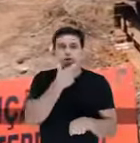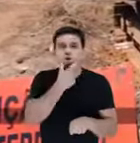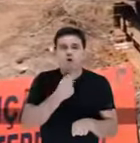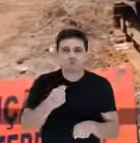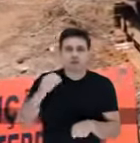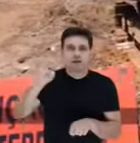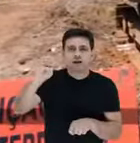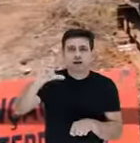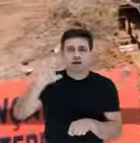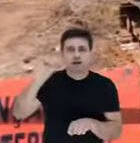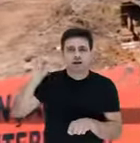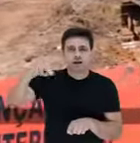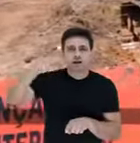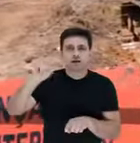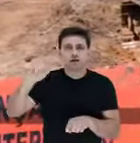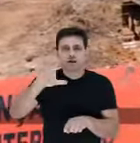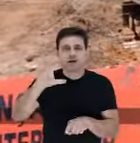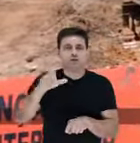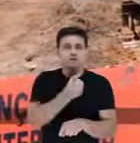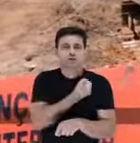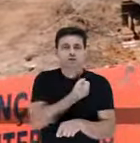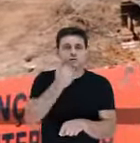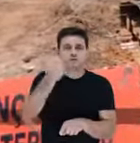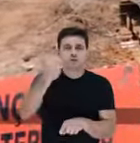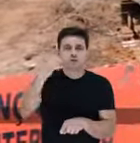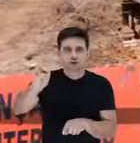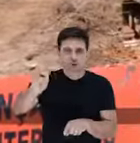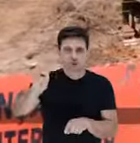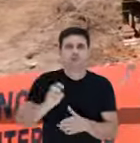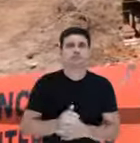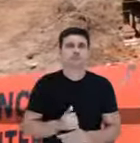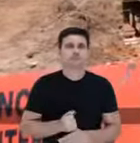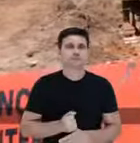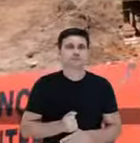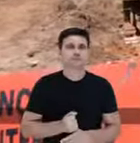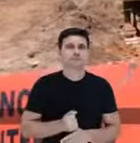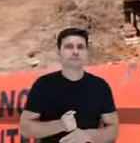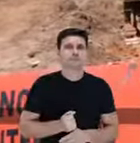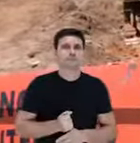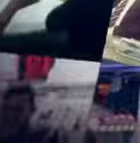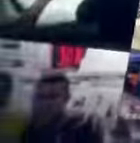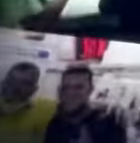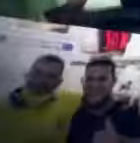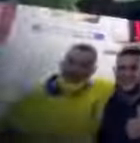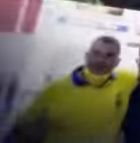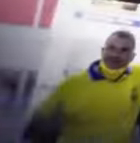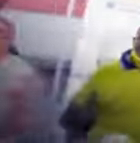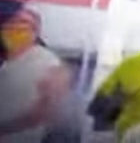17789. Para prefeito, Elenil da Penha, número 15.